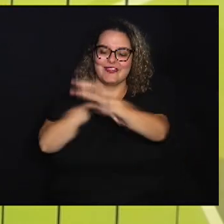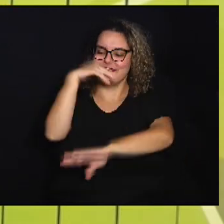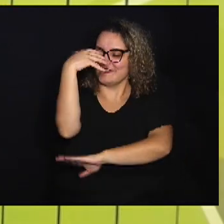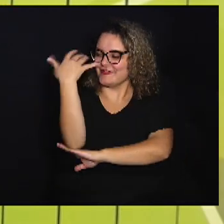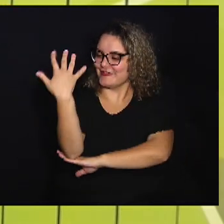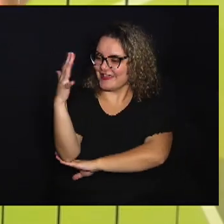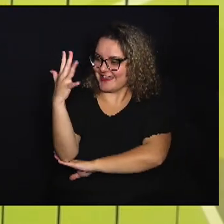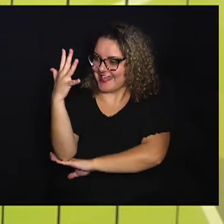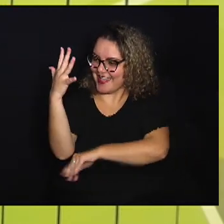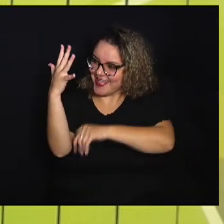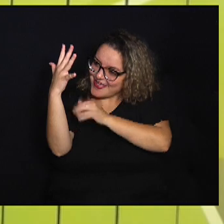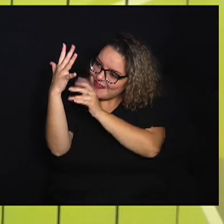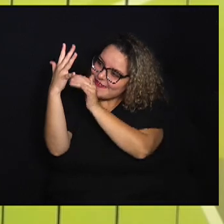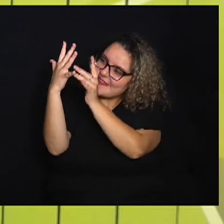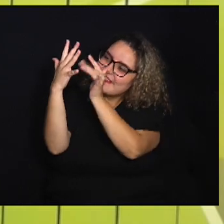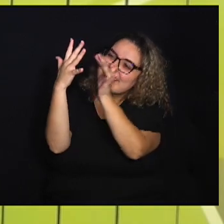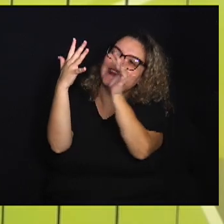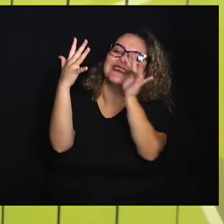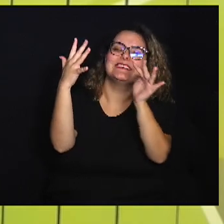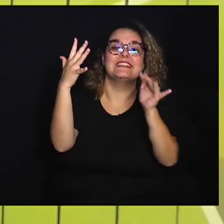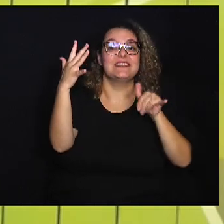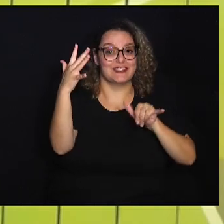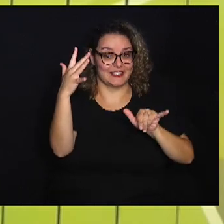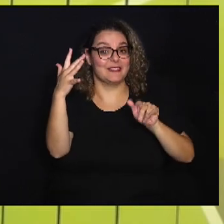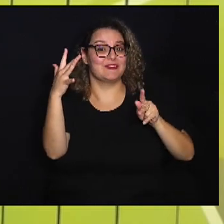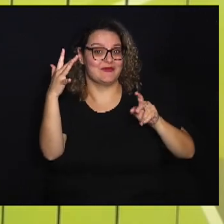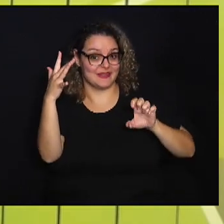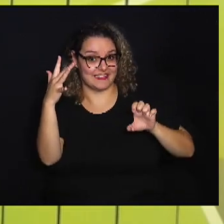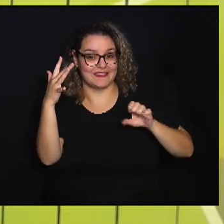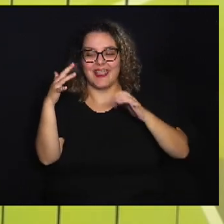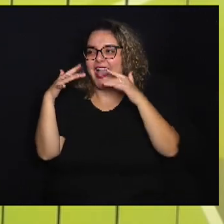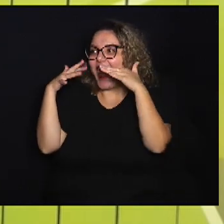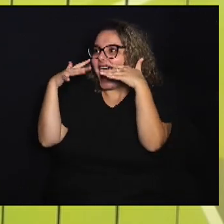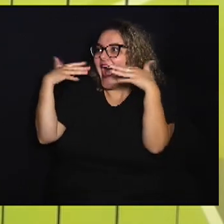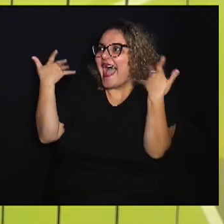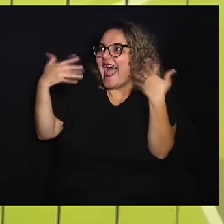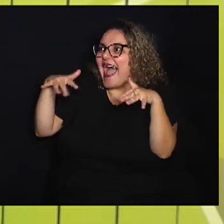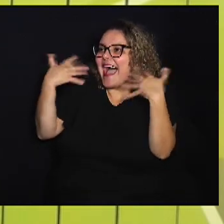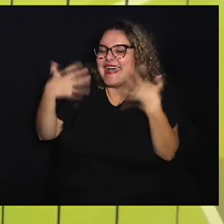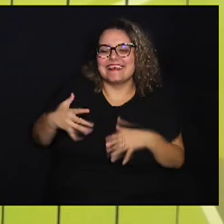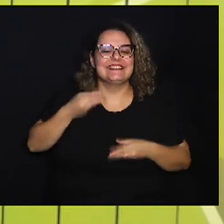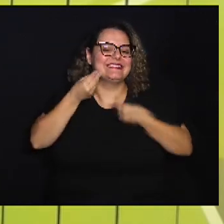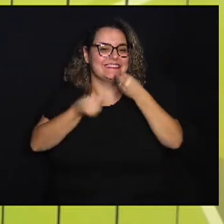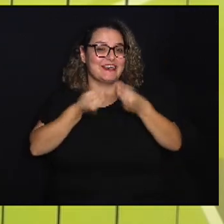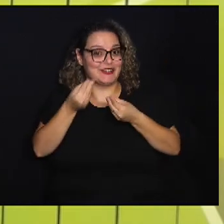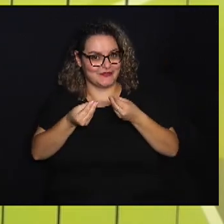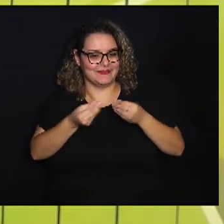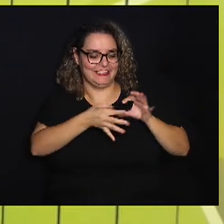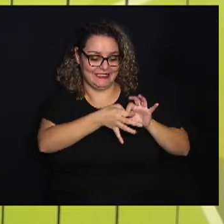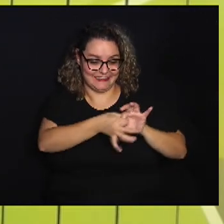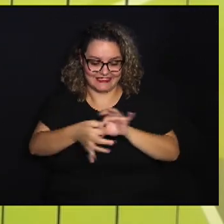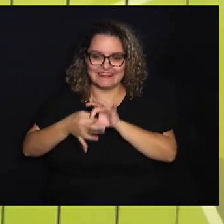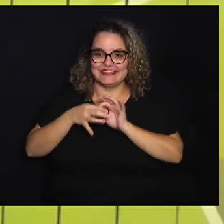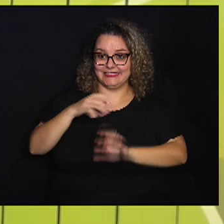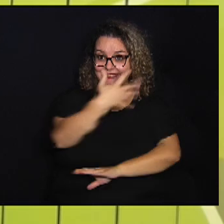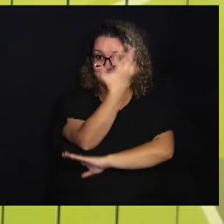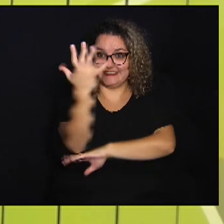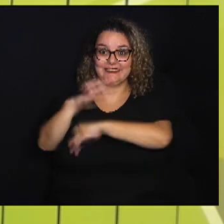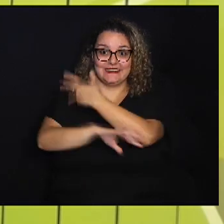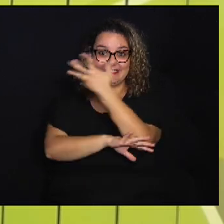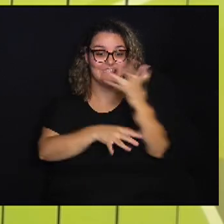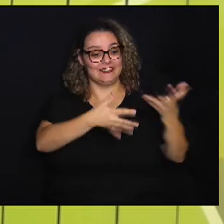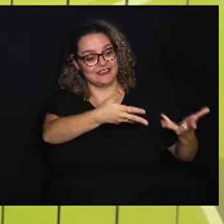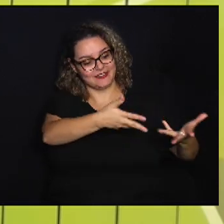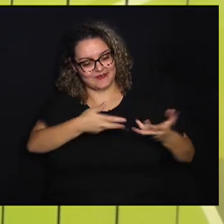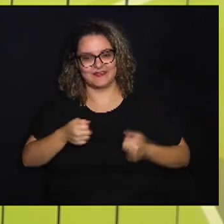ano faz os nossos olhos brilharem. E para falar um pouco mais de como funciona esse ciclo da natureza, a gente convidou